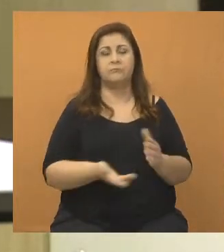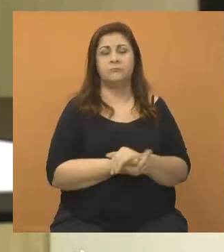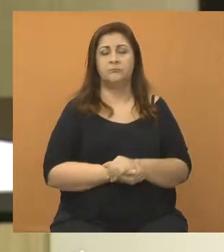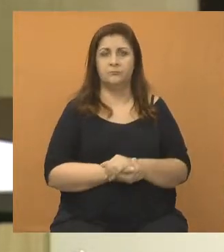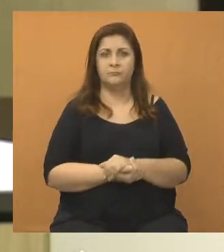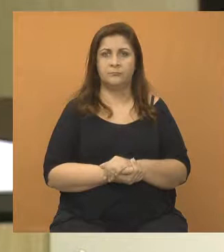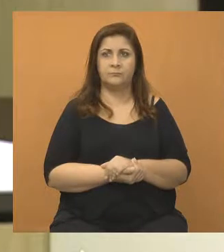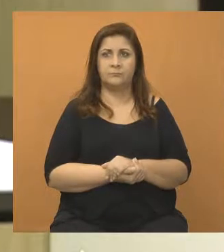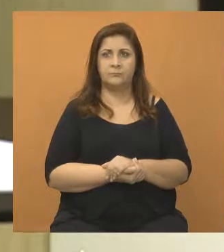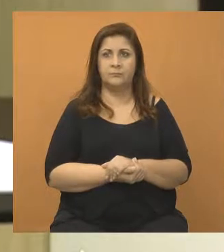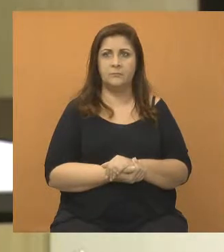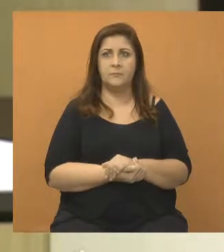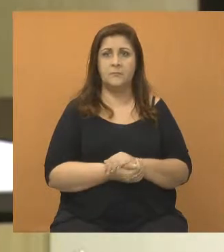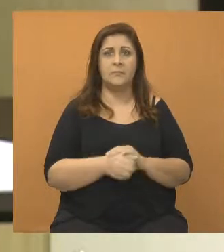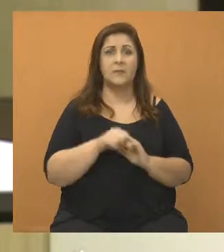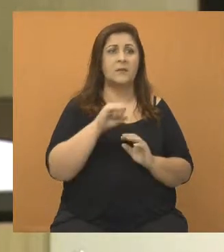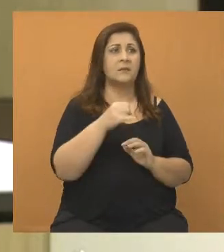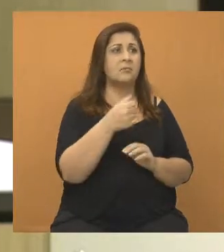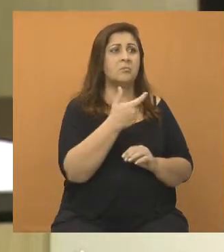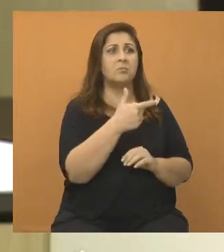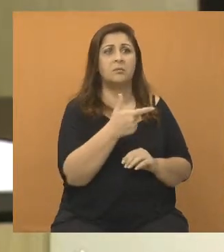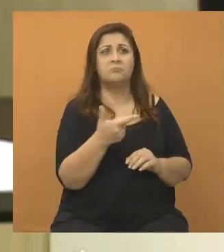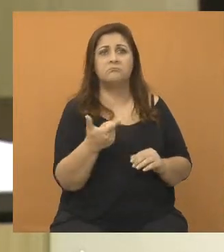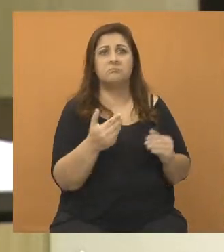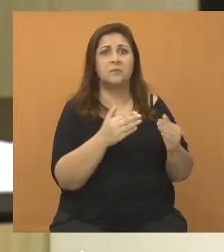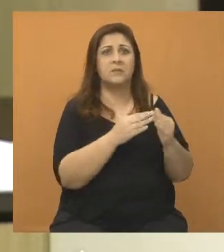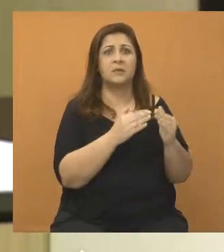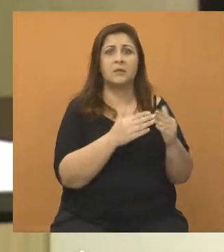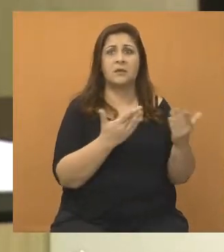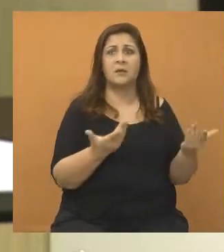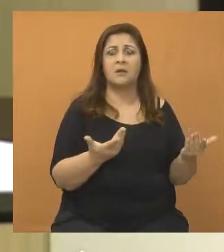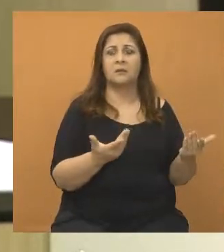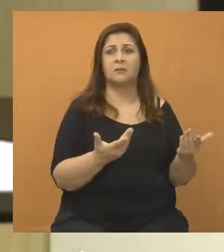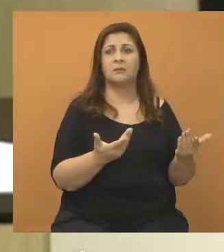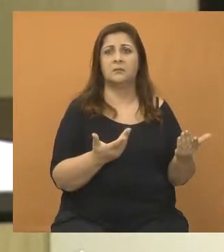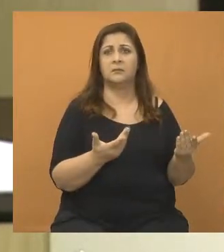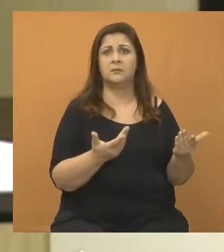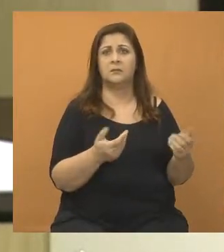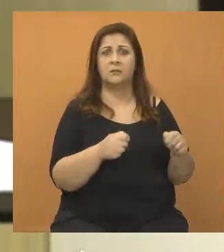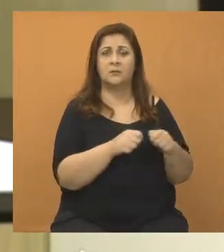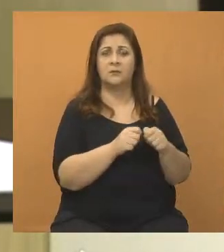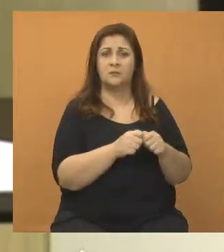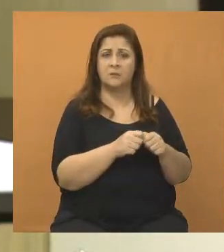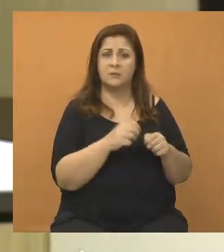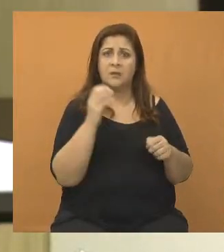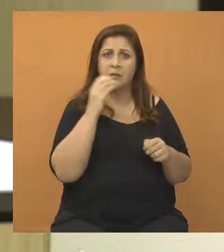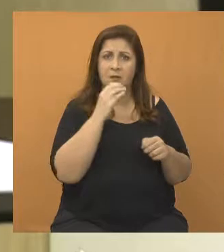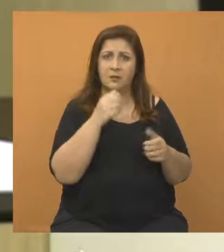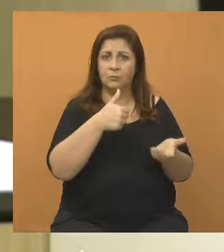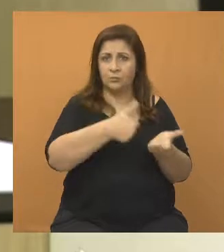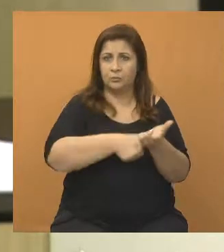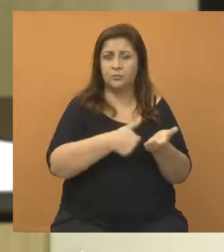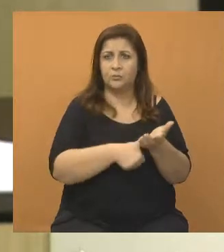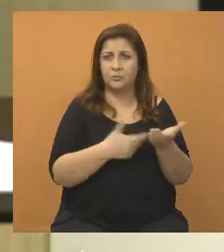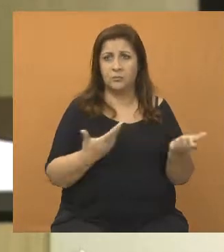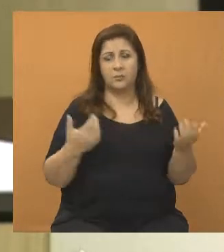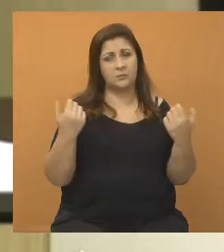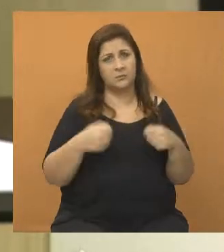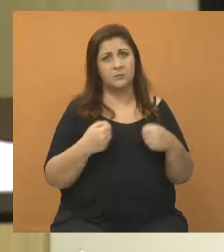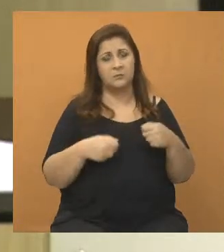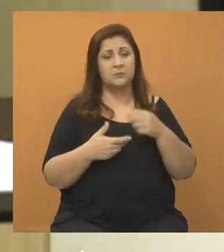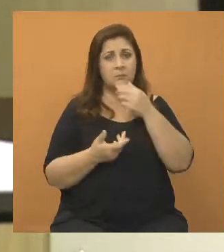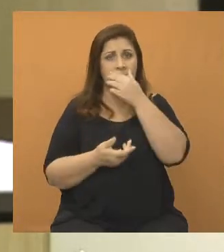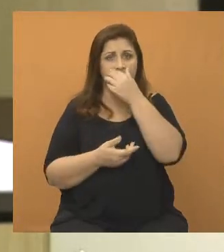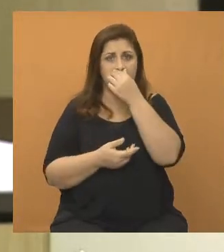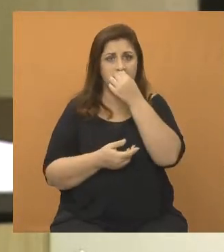e a ausência de moradias, uma aceleração no trabalho de regularização fundiária se faz preciso na cidade de